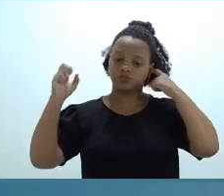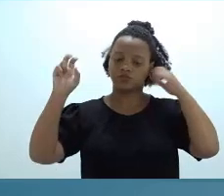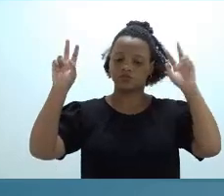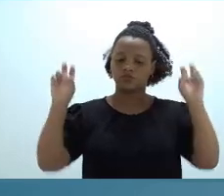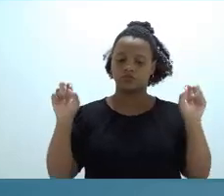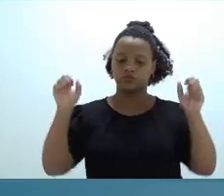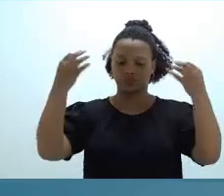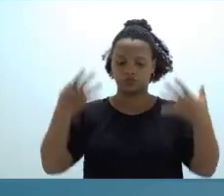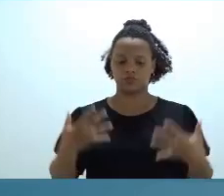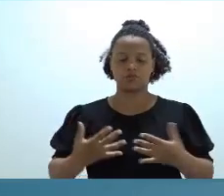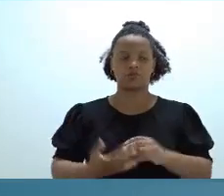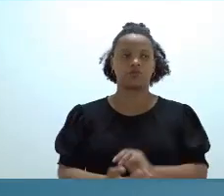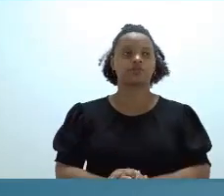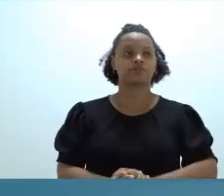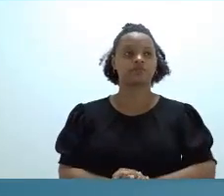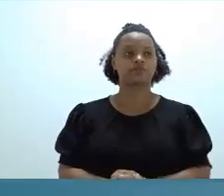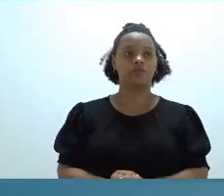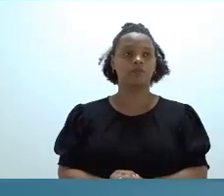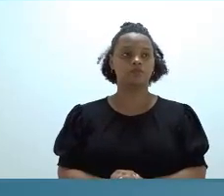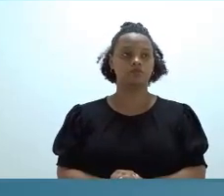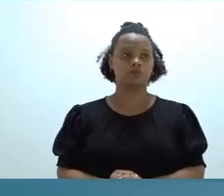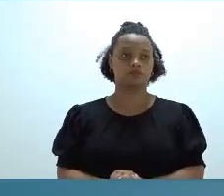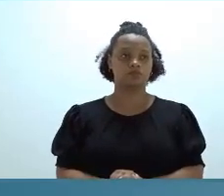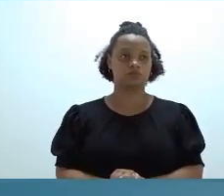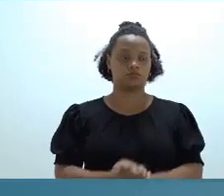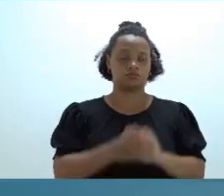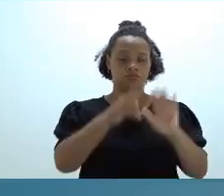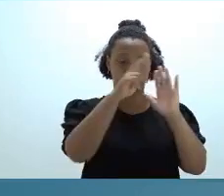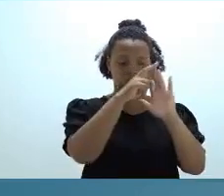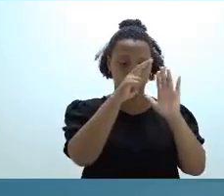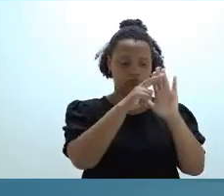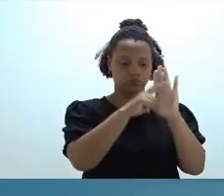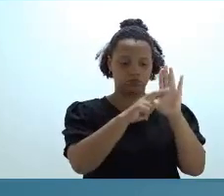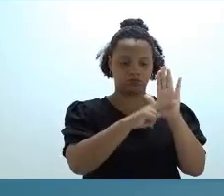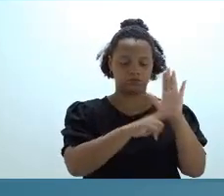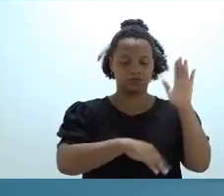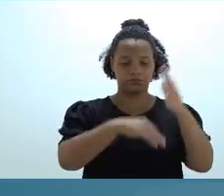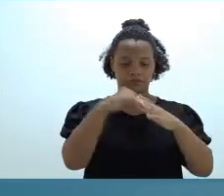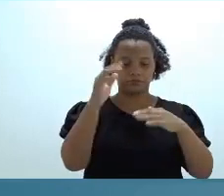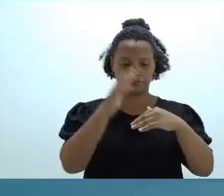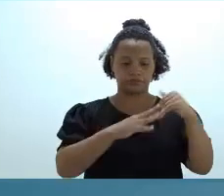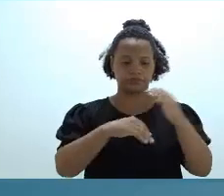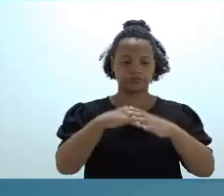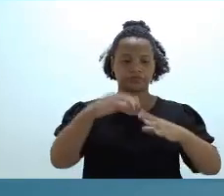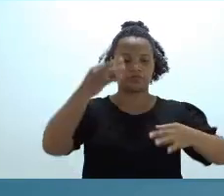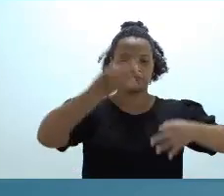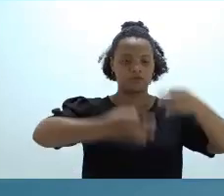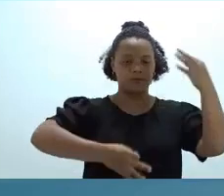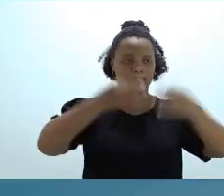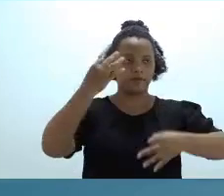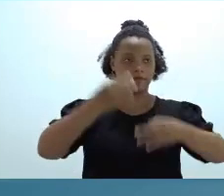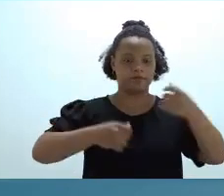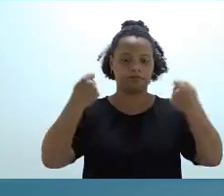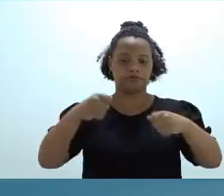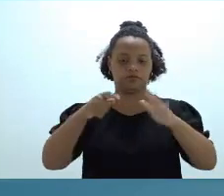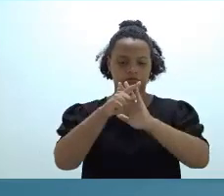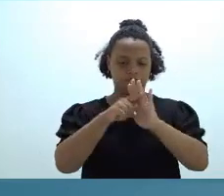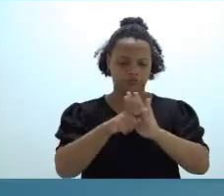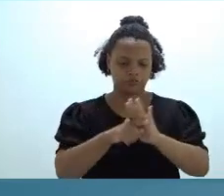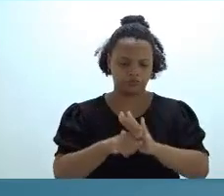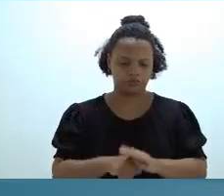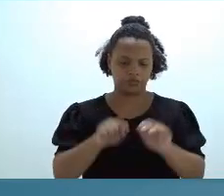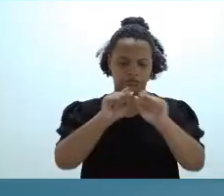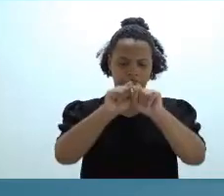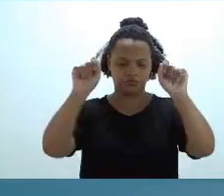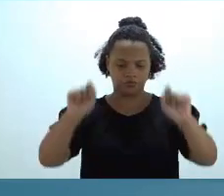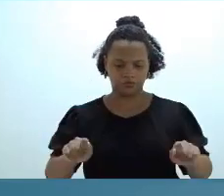normas regimentais que tratam da competência jurisdicional dos órgãos funcionários devem ser interpretadas de forma sistemática e que,